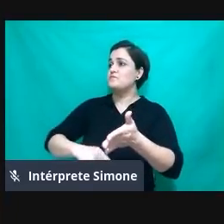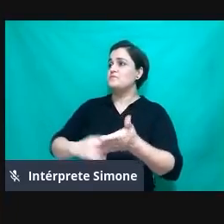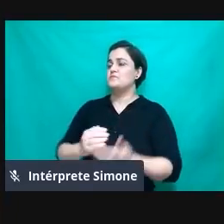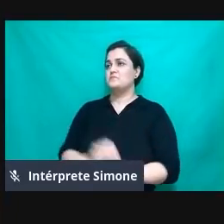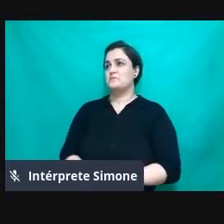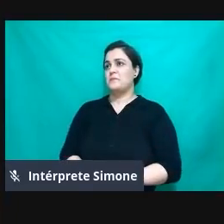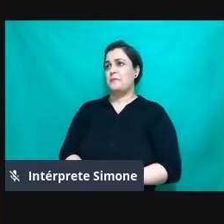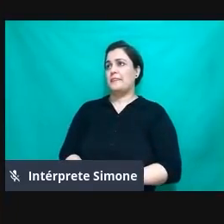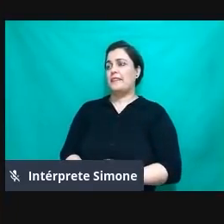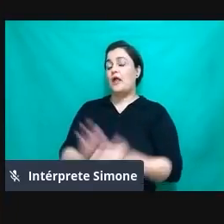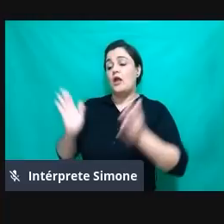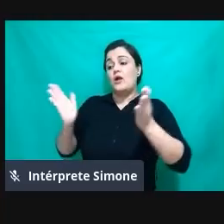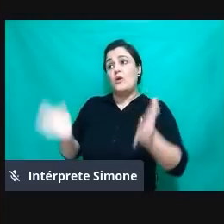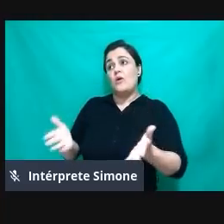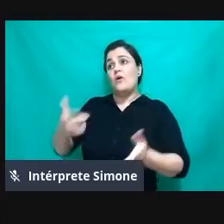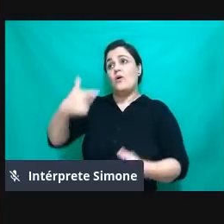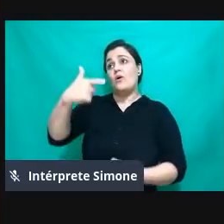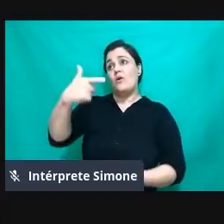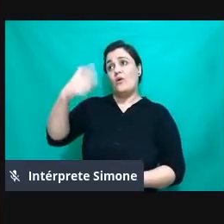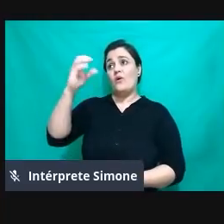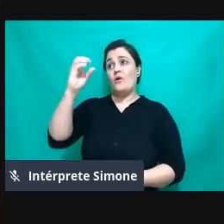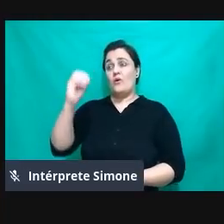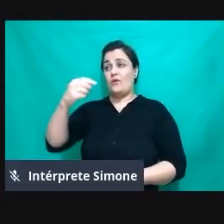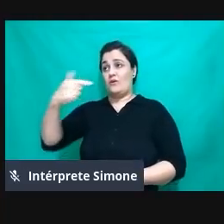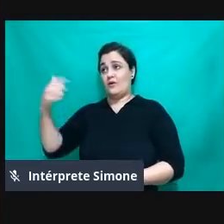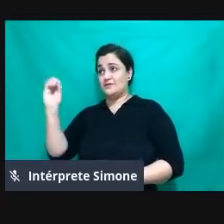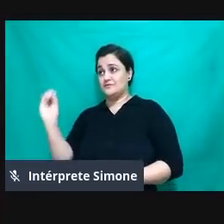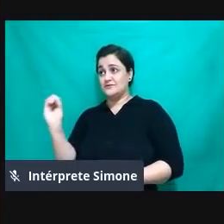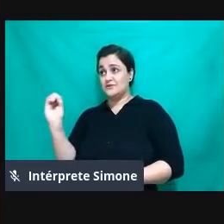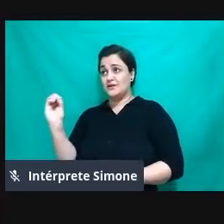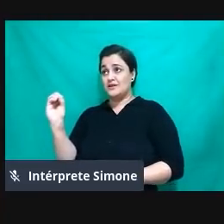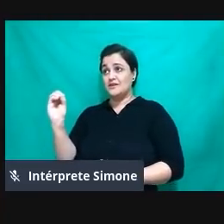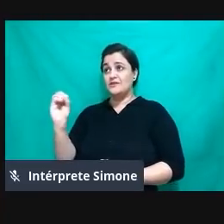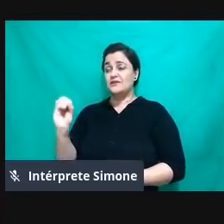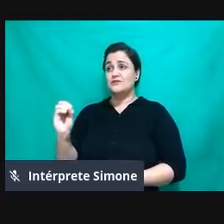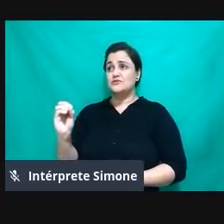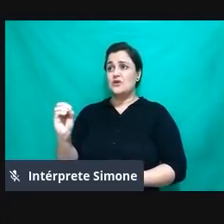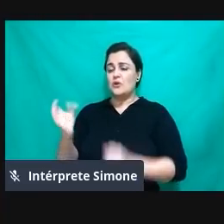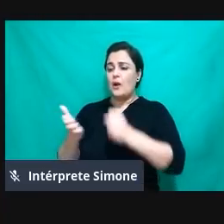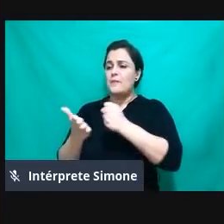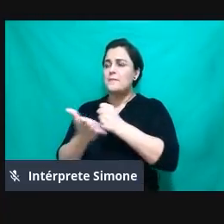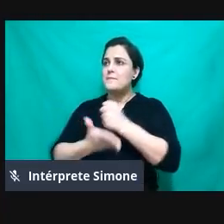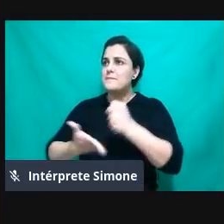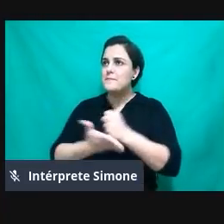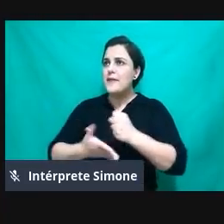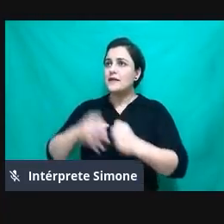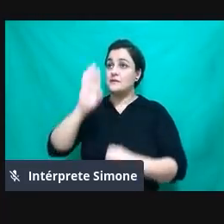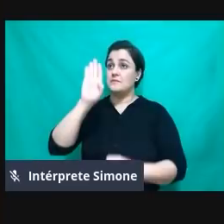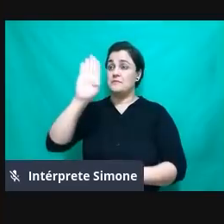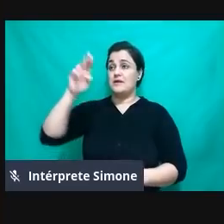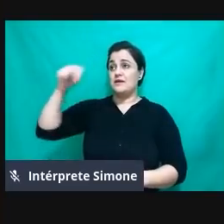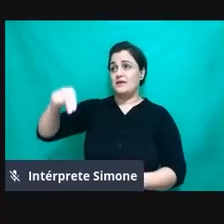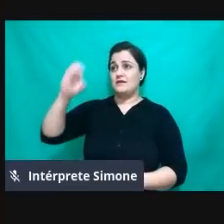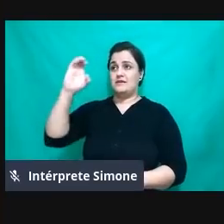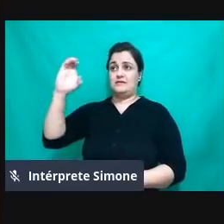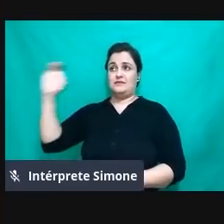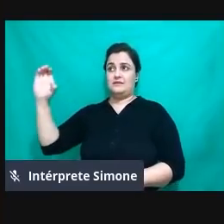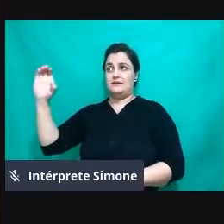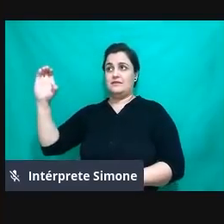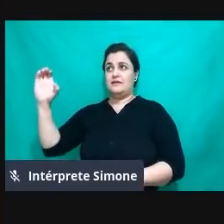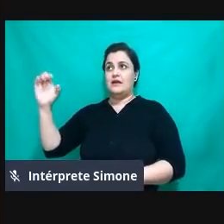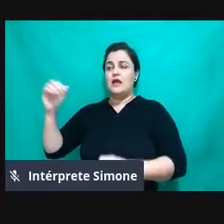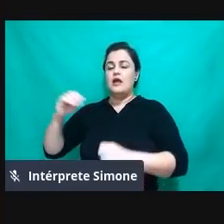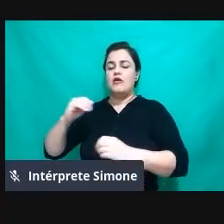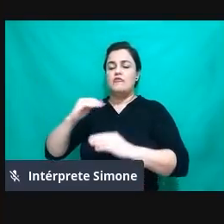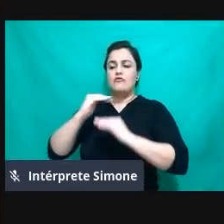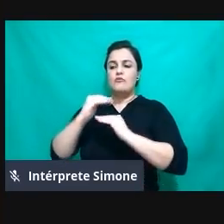estamos implementando na rede, né, baseado na BNCC, foi construído democraticamente. Eu